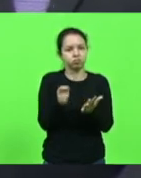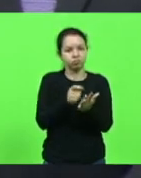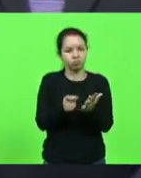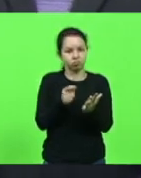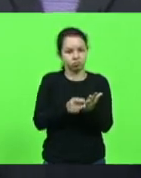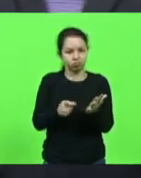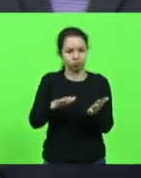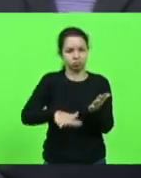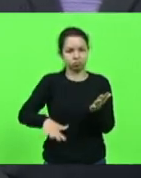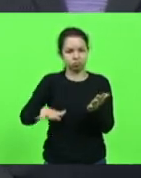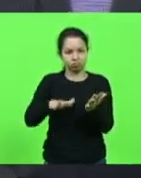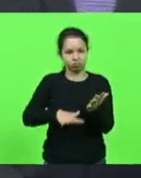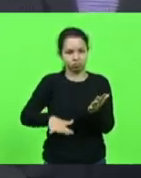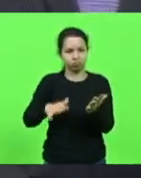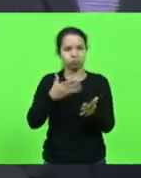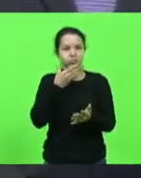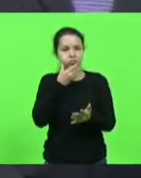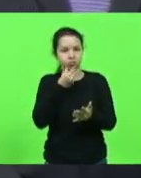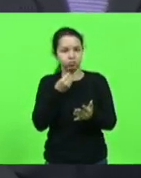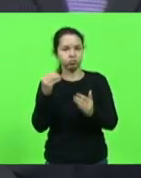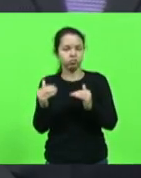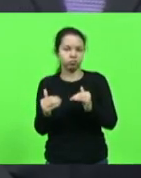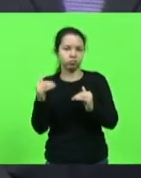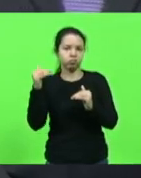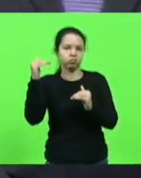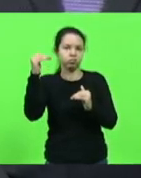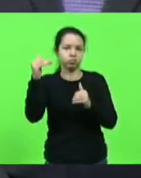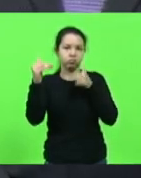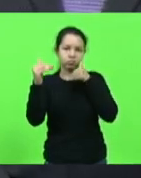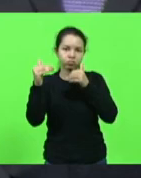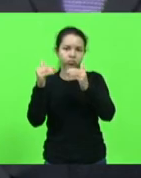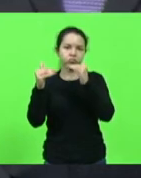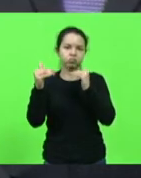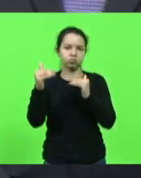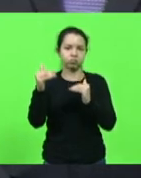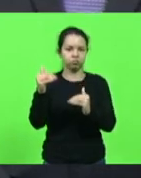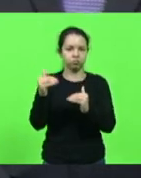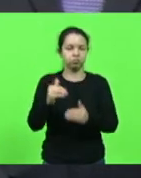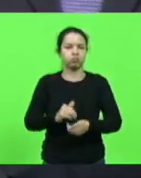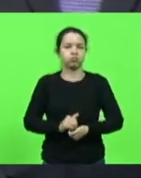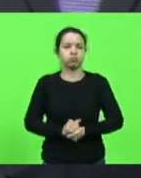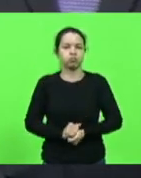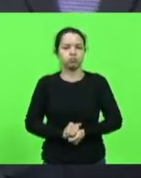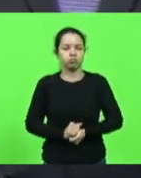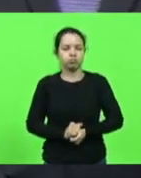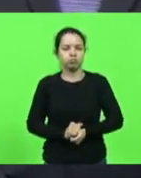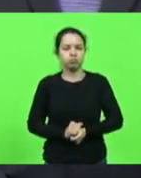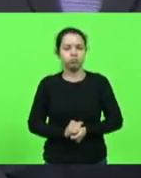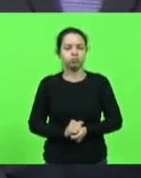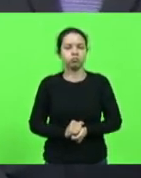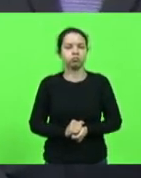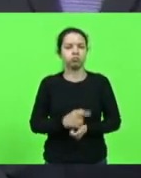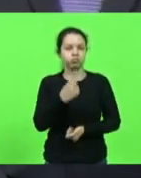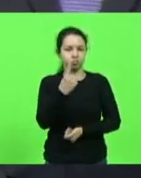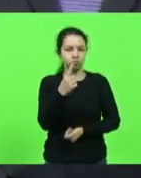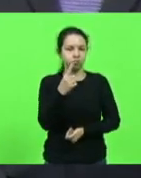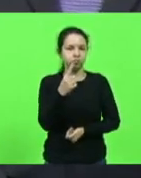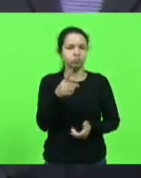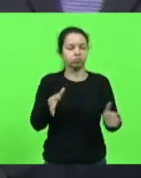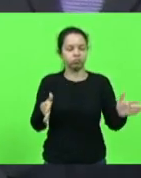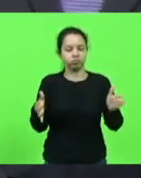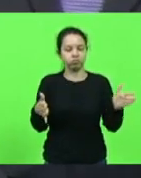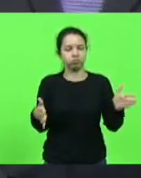mais homens do que mulheres, devo dizer. Em um século, apenas 8 mulheres.